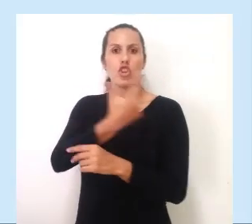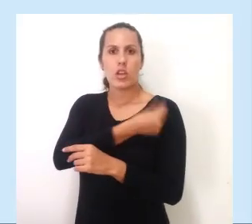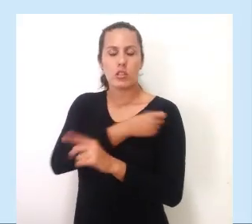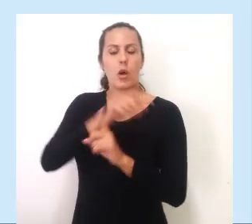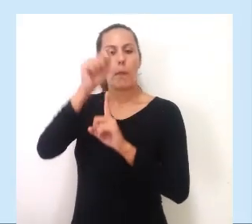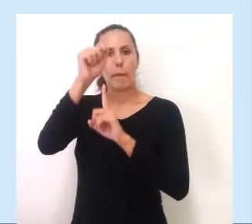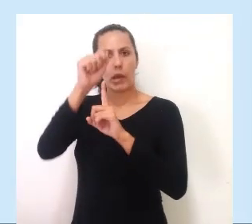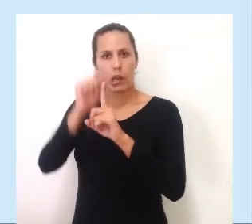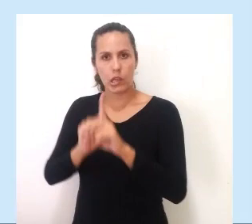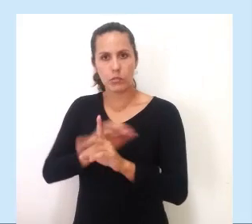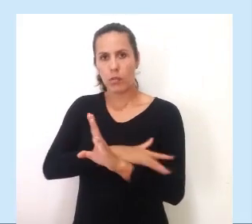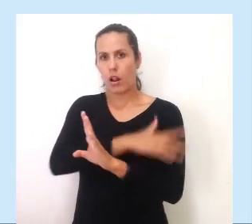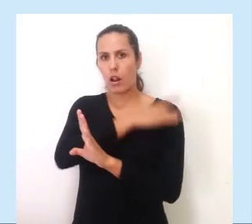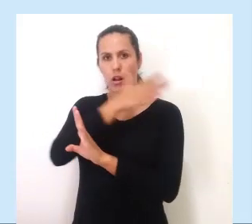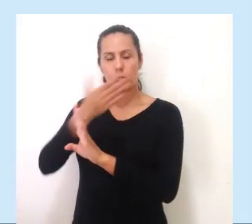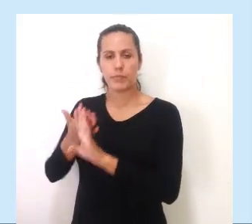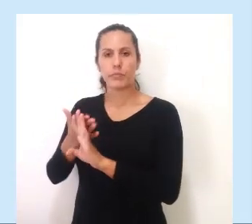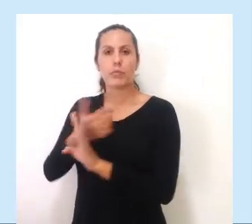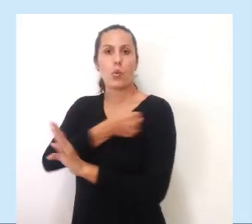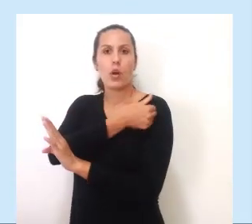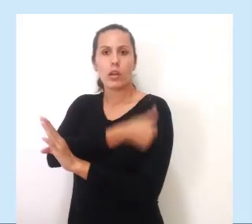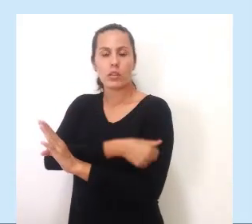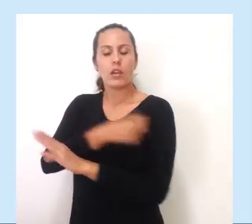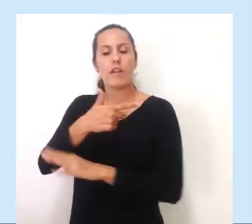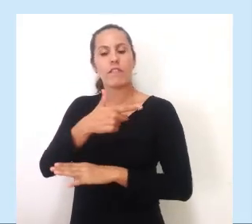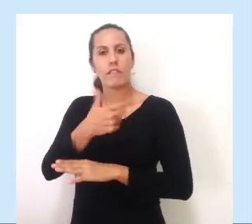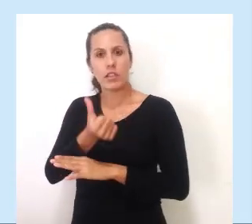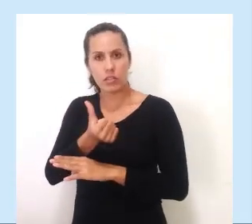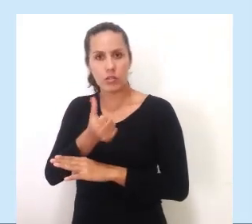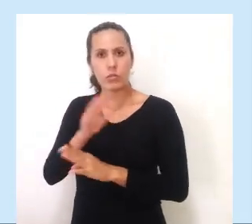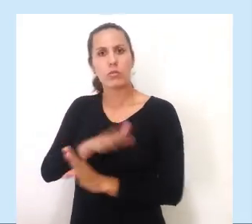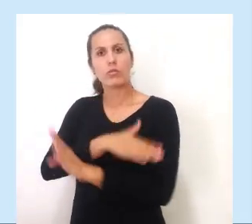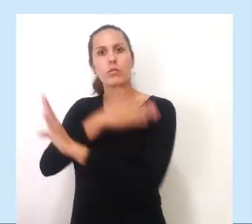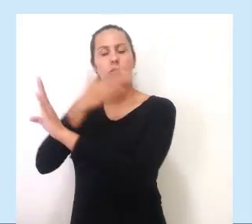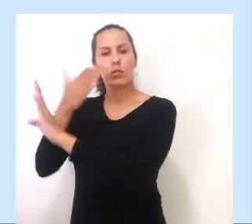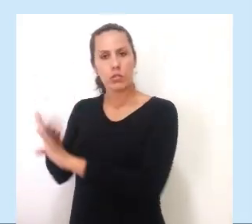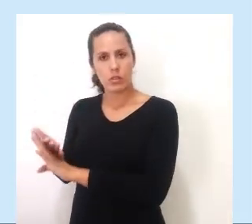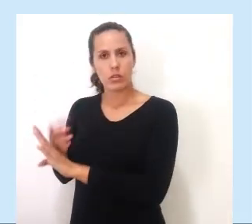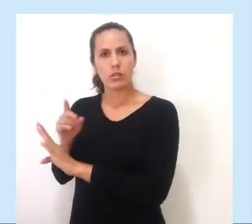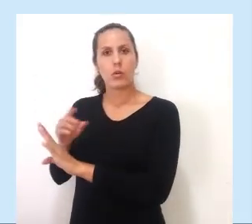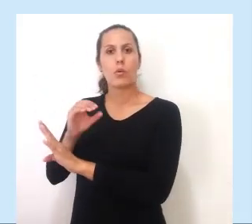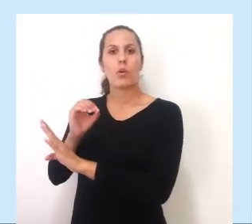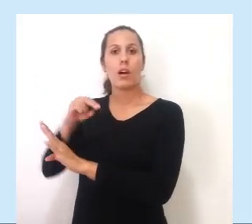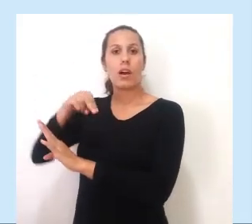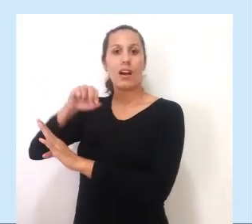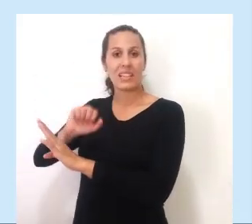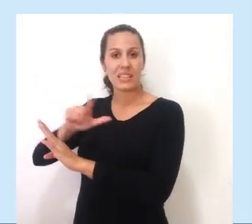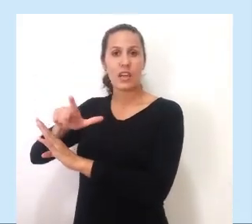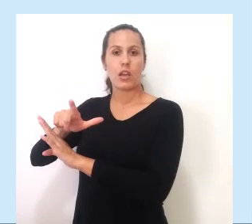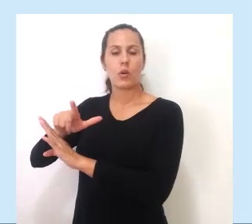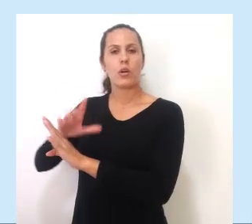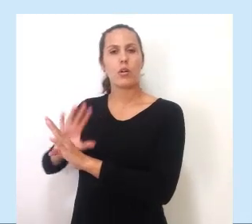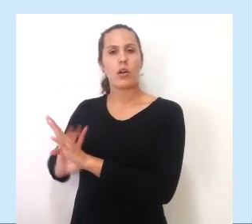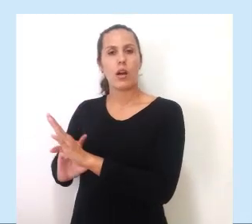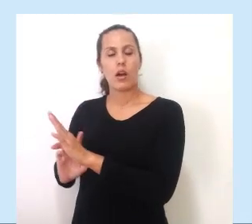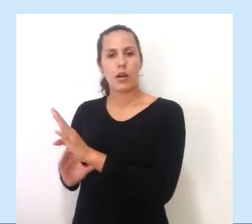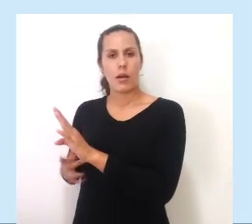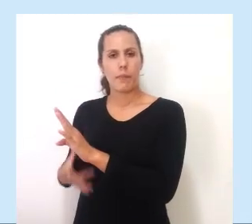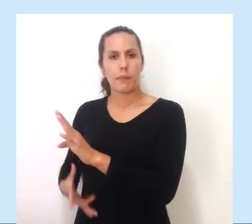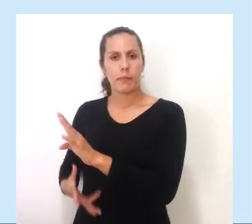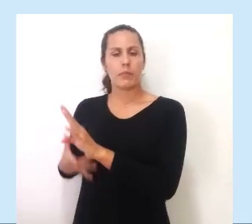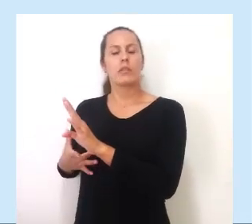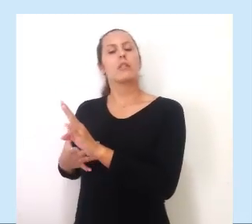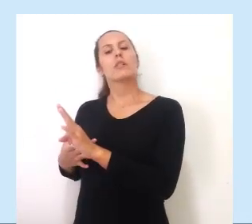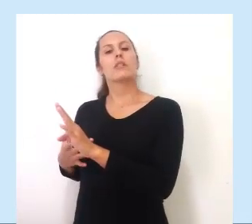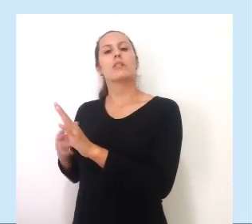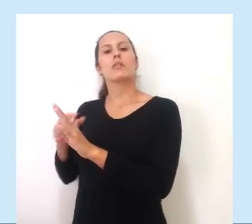Injeção mensal, mês todo. O adesivo, 21 dias. E aqui eu tenho o anel. O anel